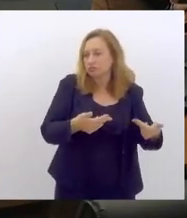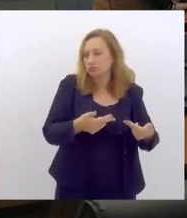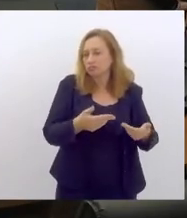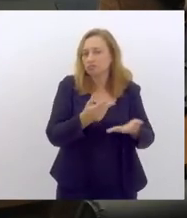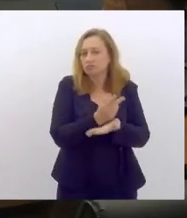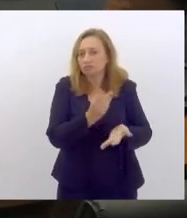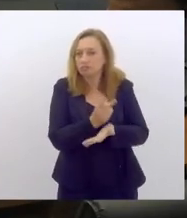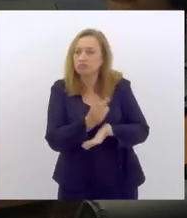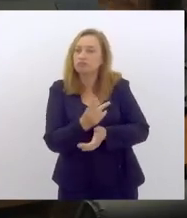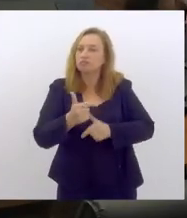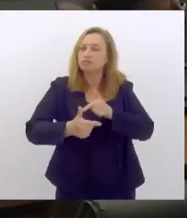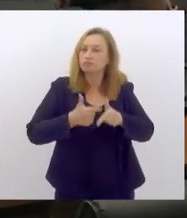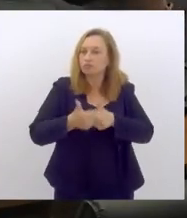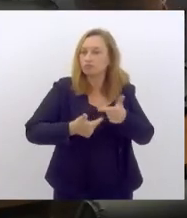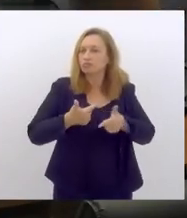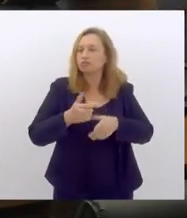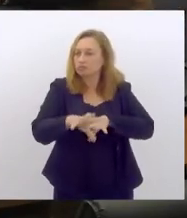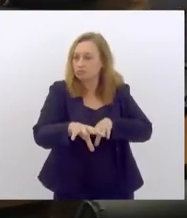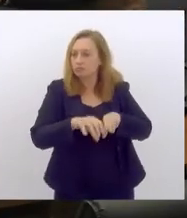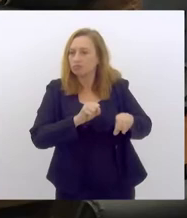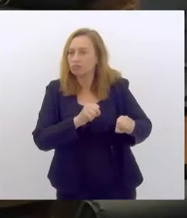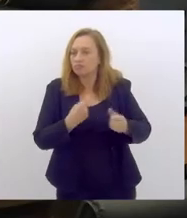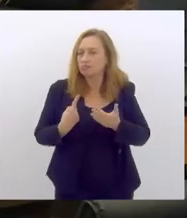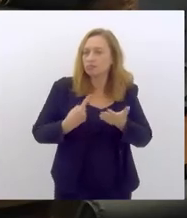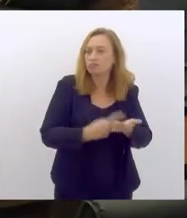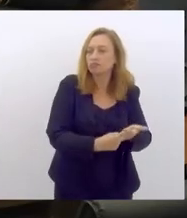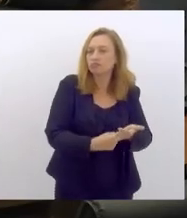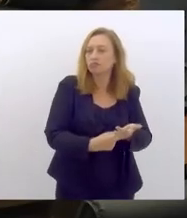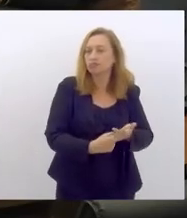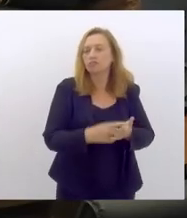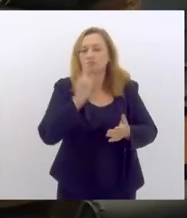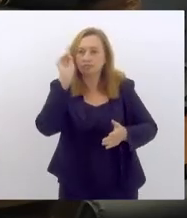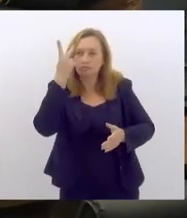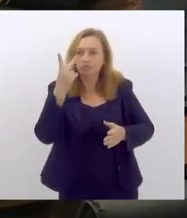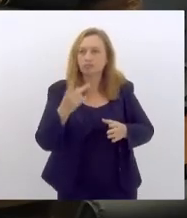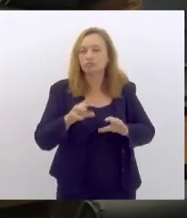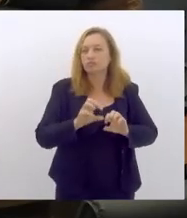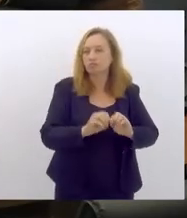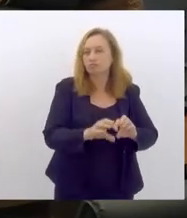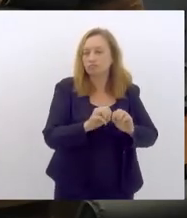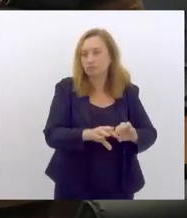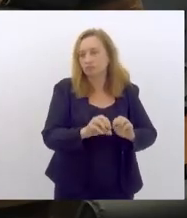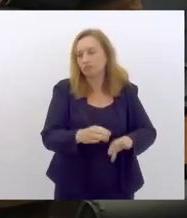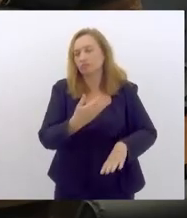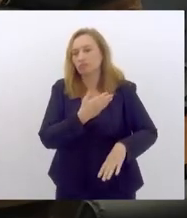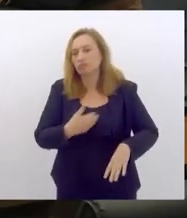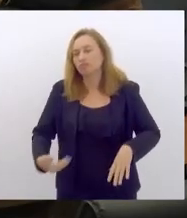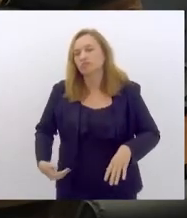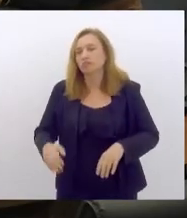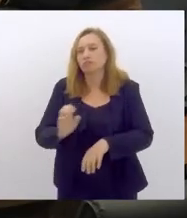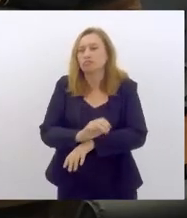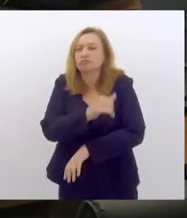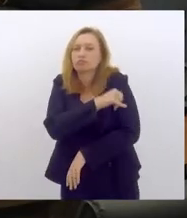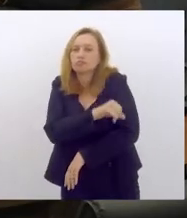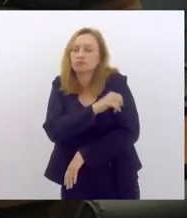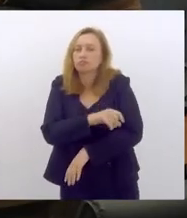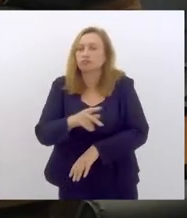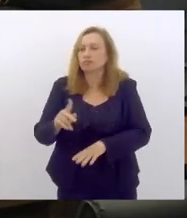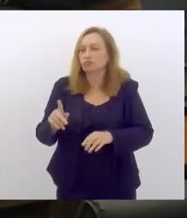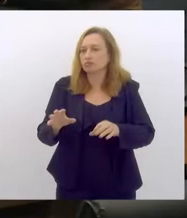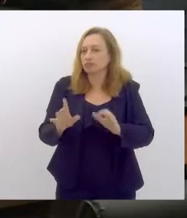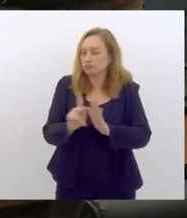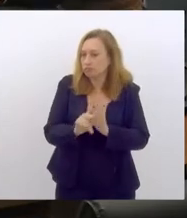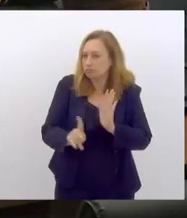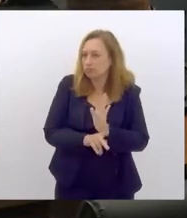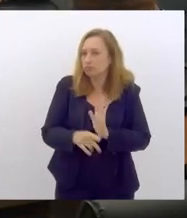trajetórias, apesar de sua formação, apesar do seu compromisso histórico com a educação pública do Rio de Janeiro, e além do projeto que eu e Flávio